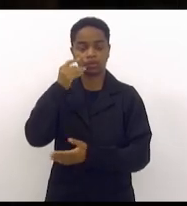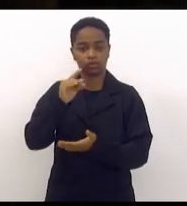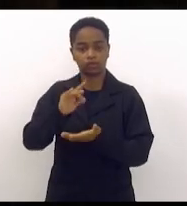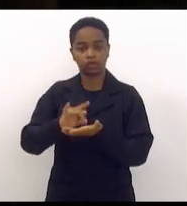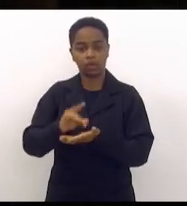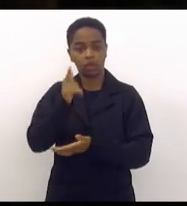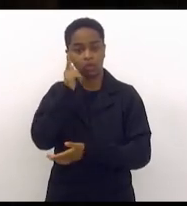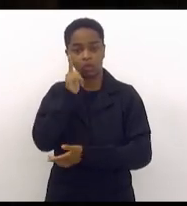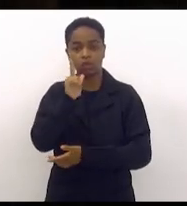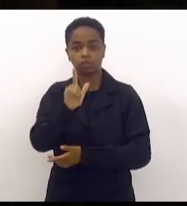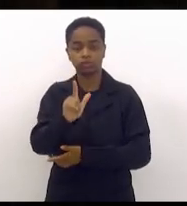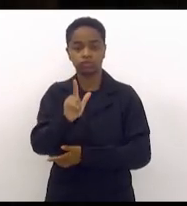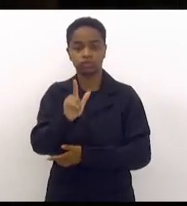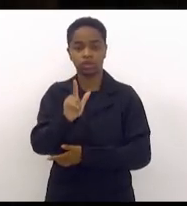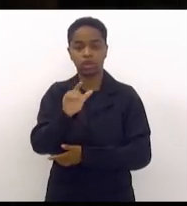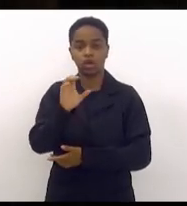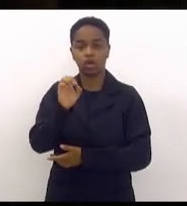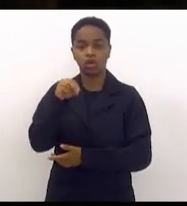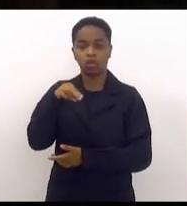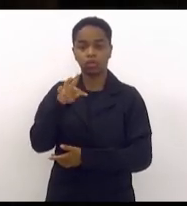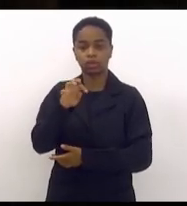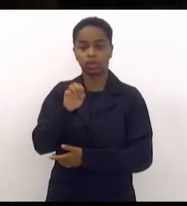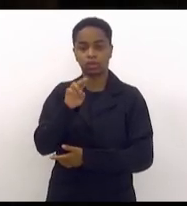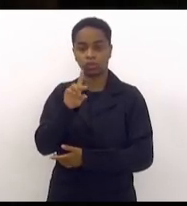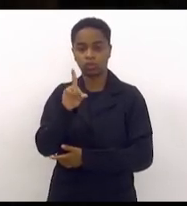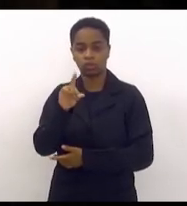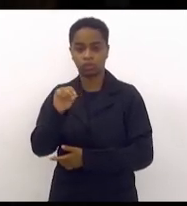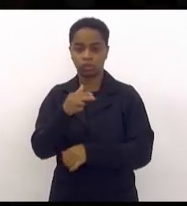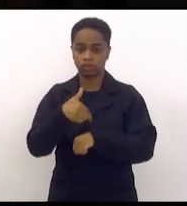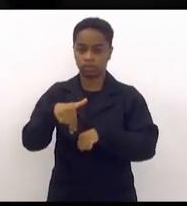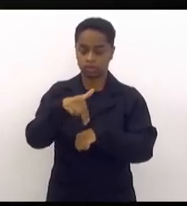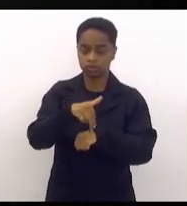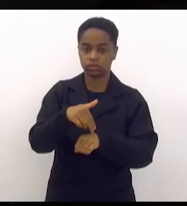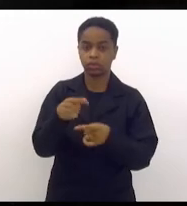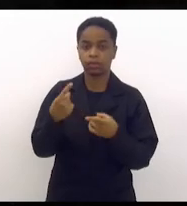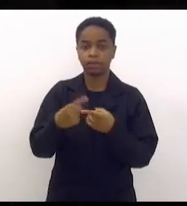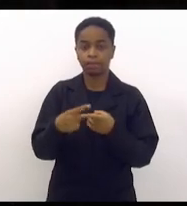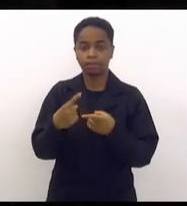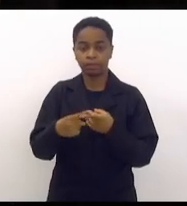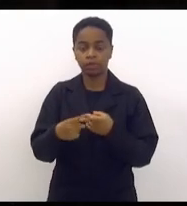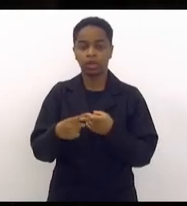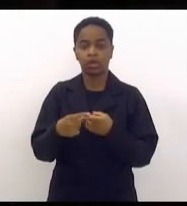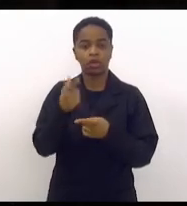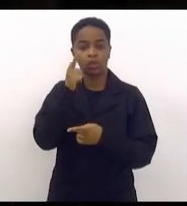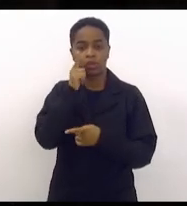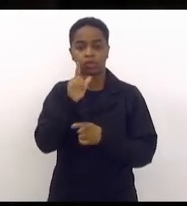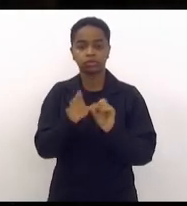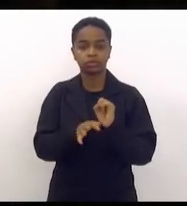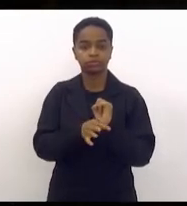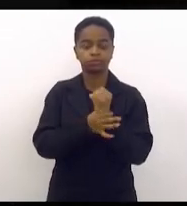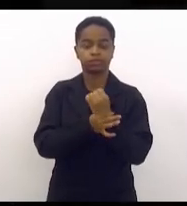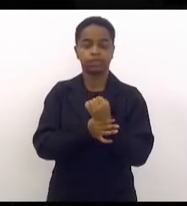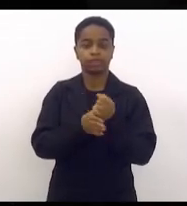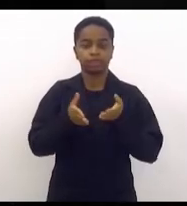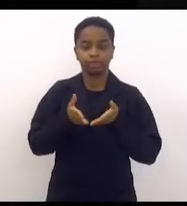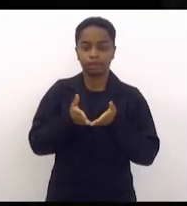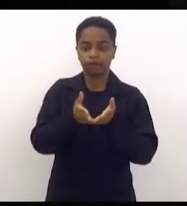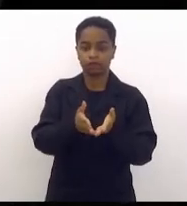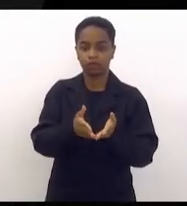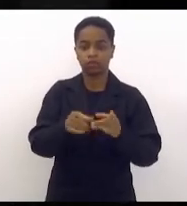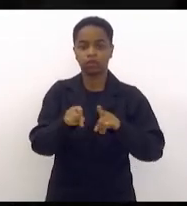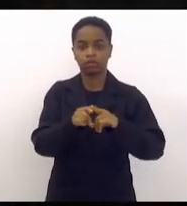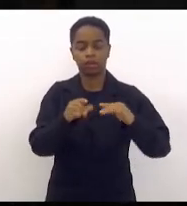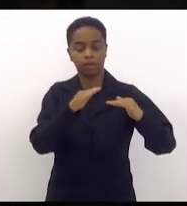volta do conteúdo nacional que garantia que os naos plataformas